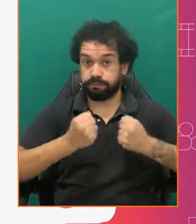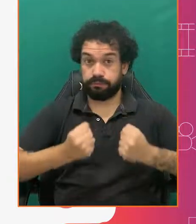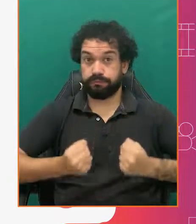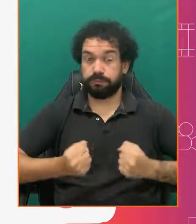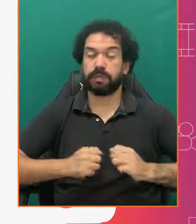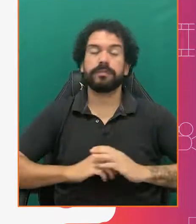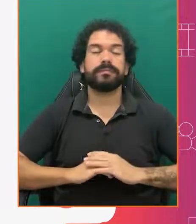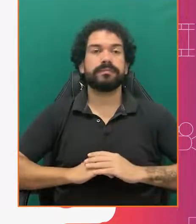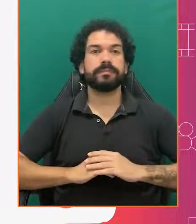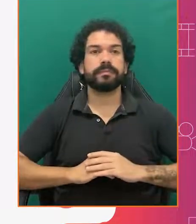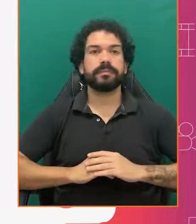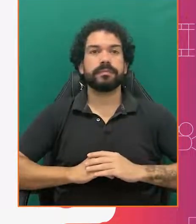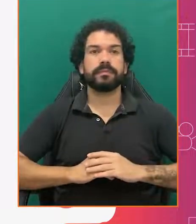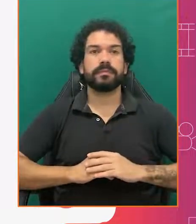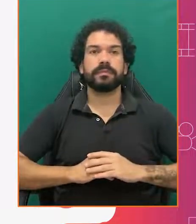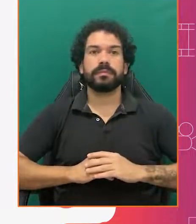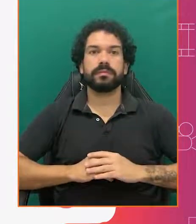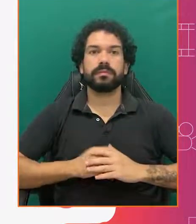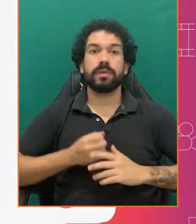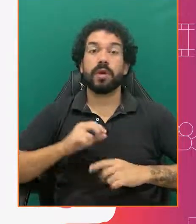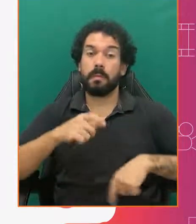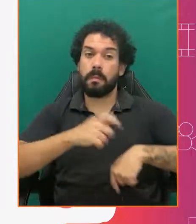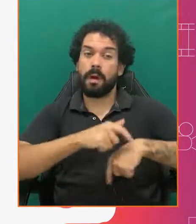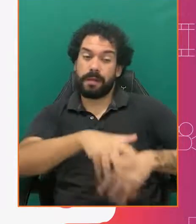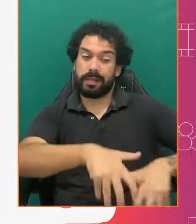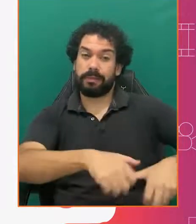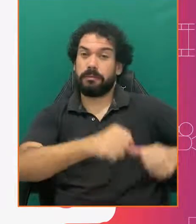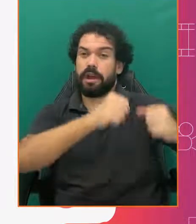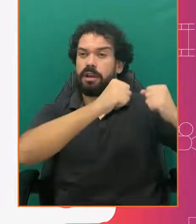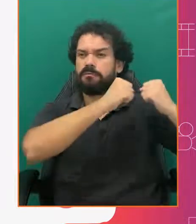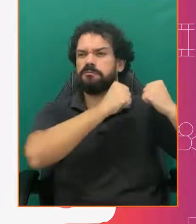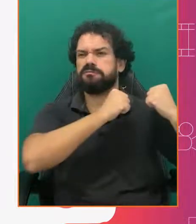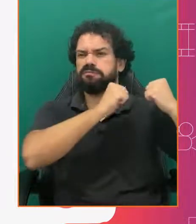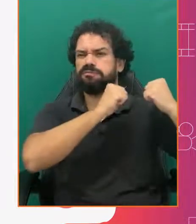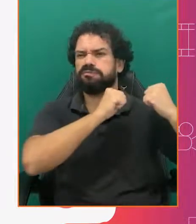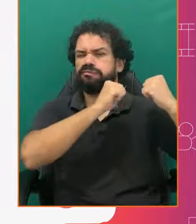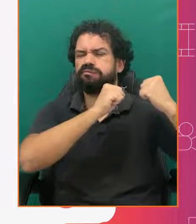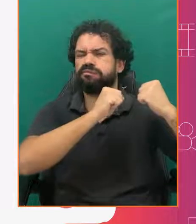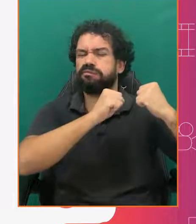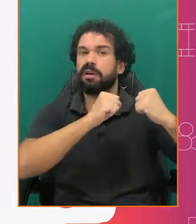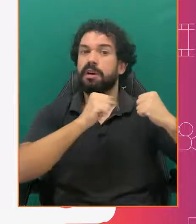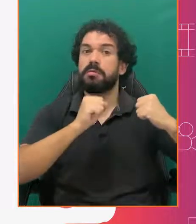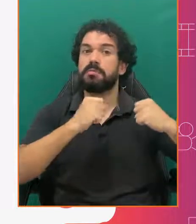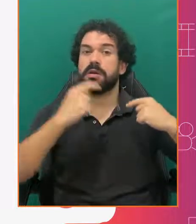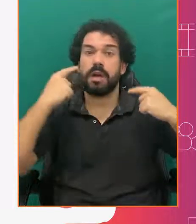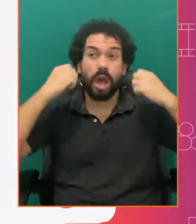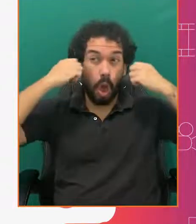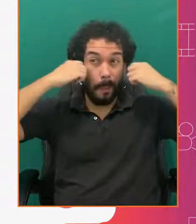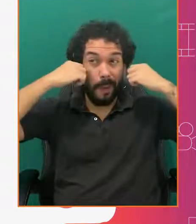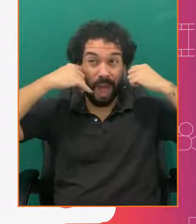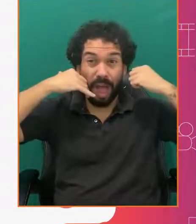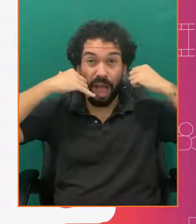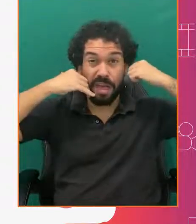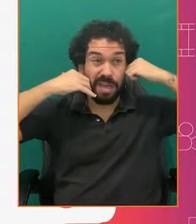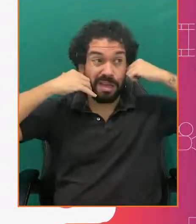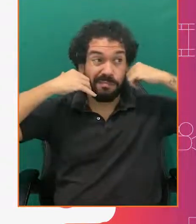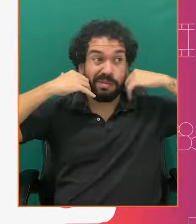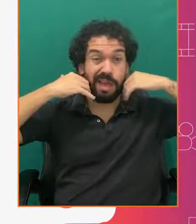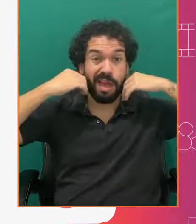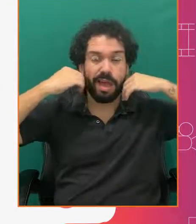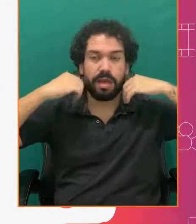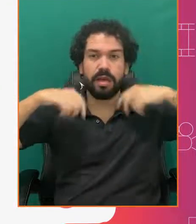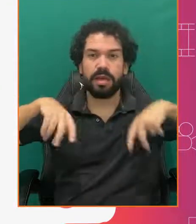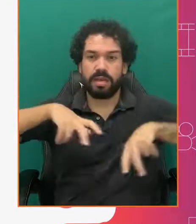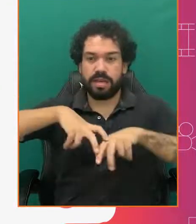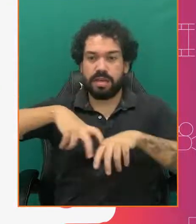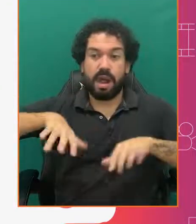objeto. Ou você pode, enquanto ele carrega aquele objeto, ficar saindo gotas de suor dele,